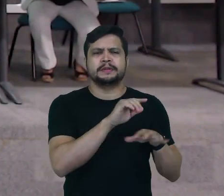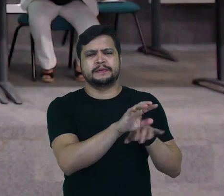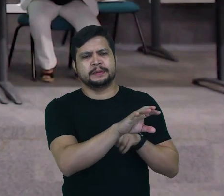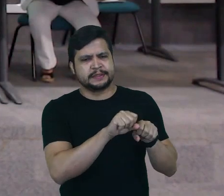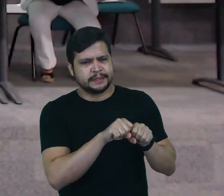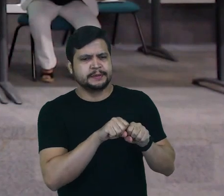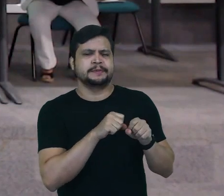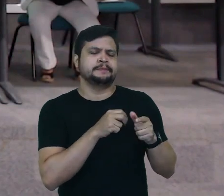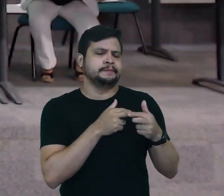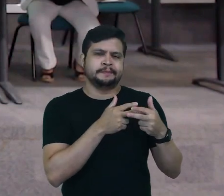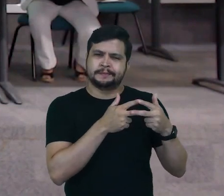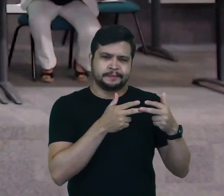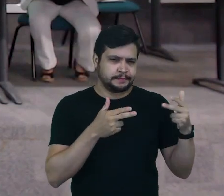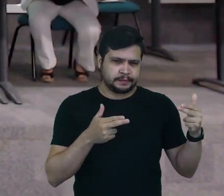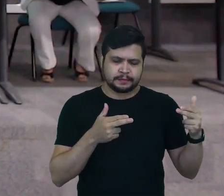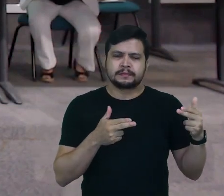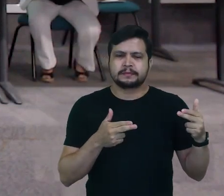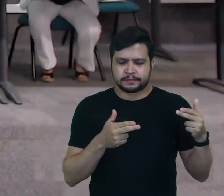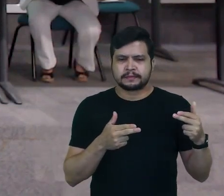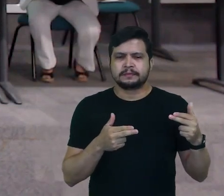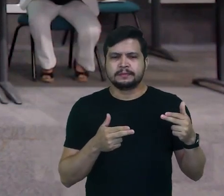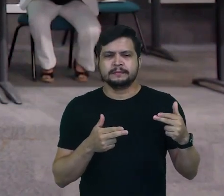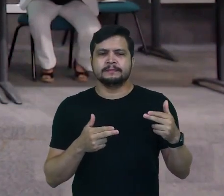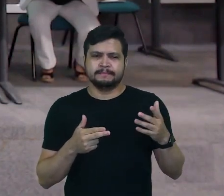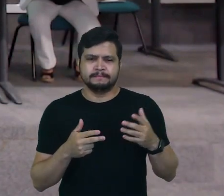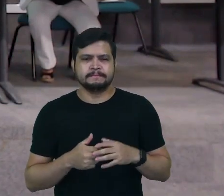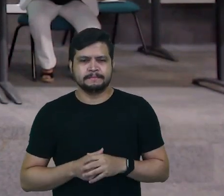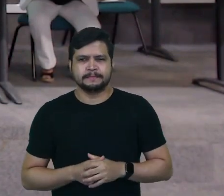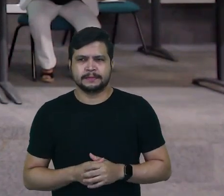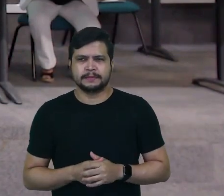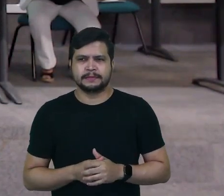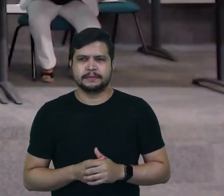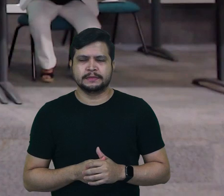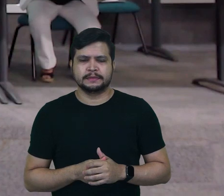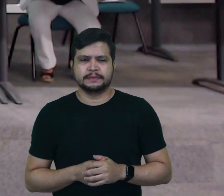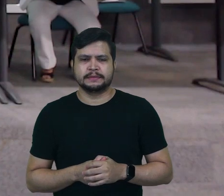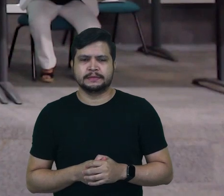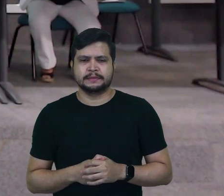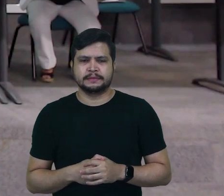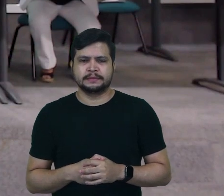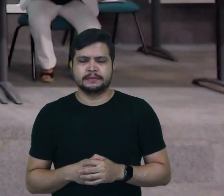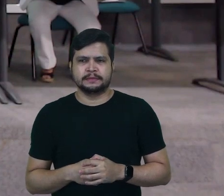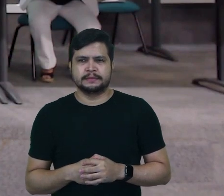formação, foi Cerrado, que também passa por suas intempéries, né, foi